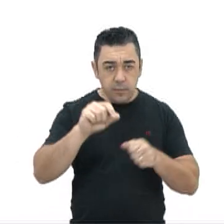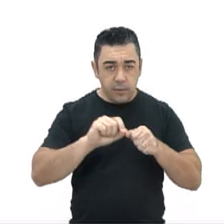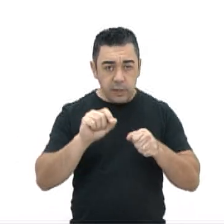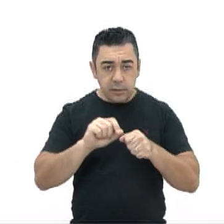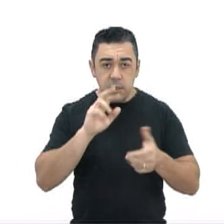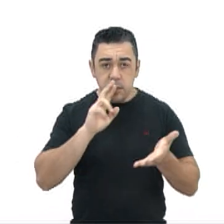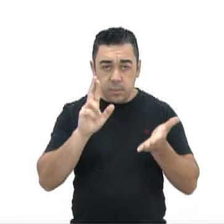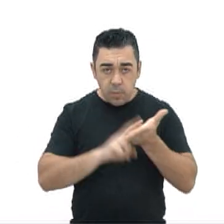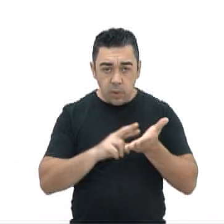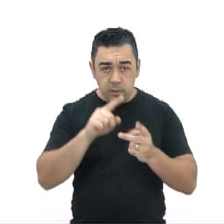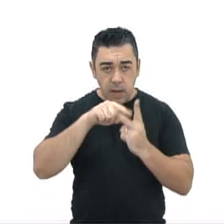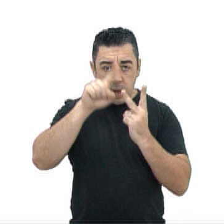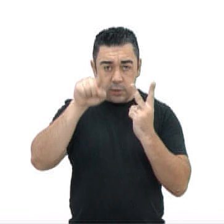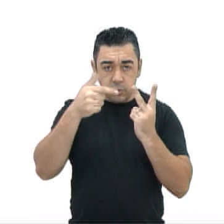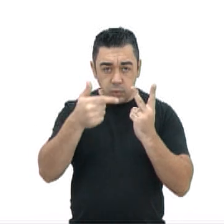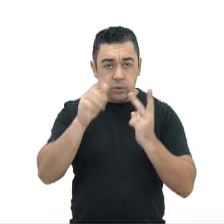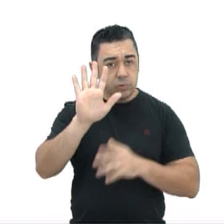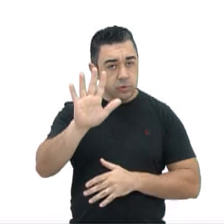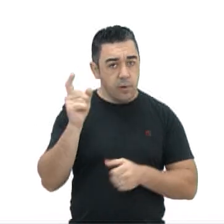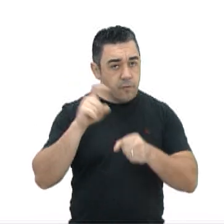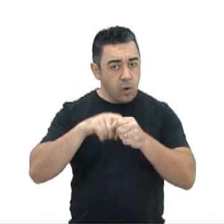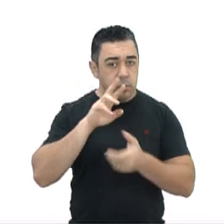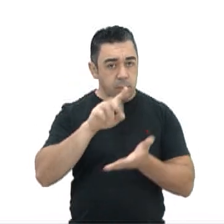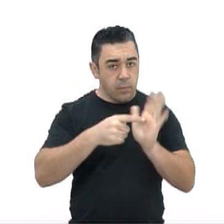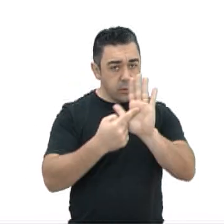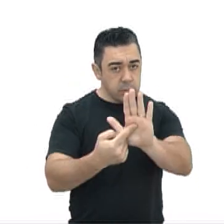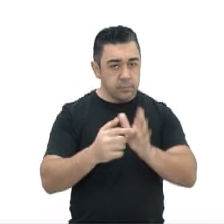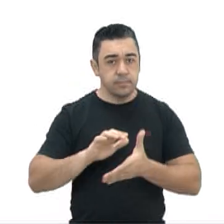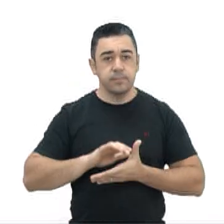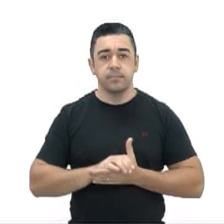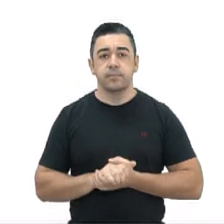fazerem a raiz quadrada de 2 e eu já volto para mostrar como é que fica.